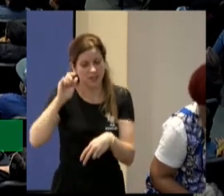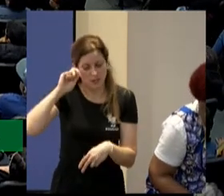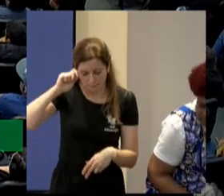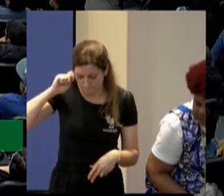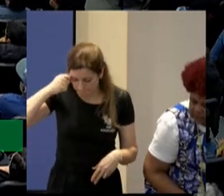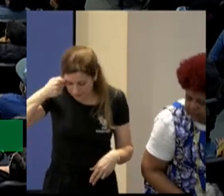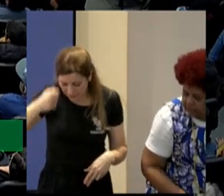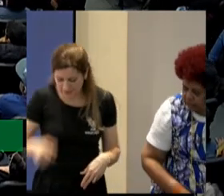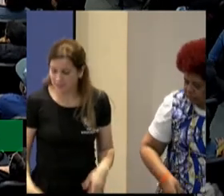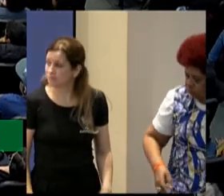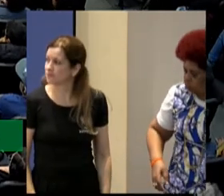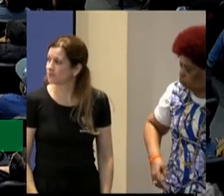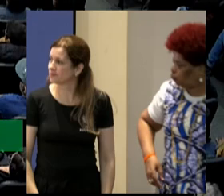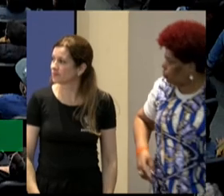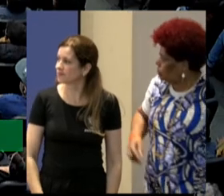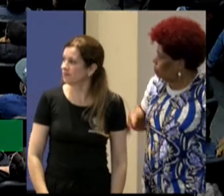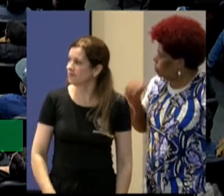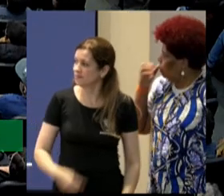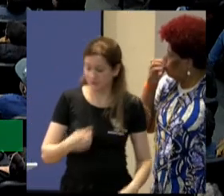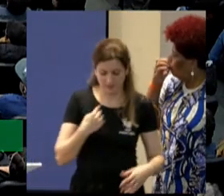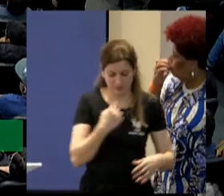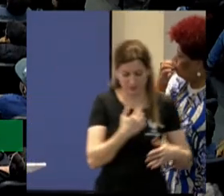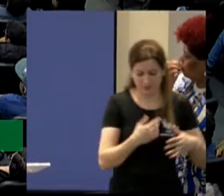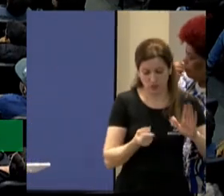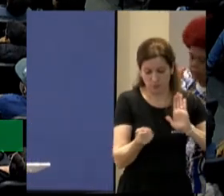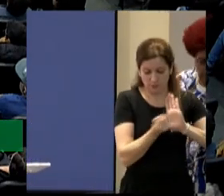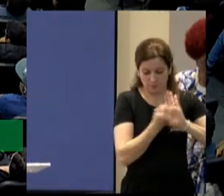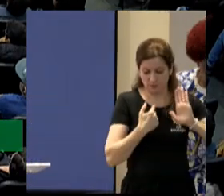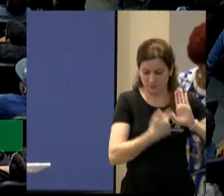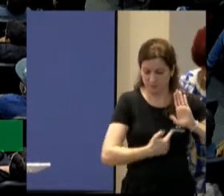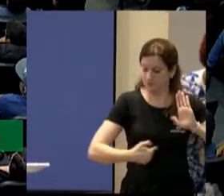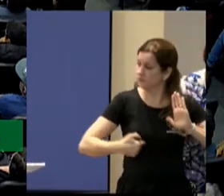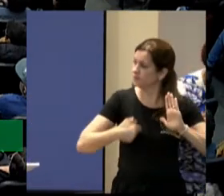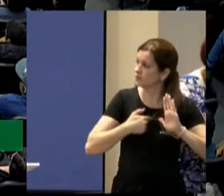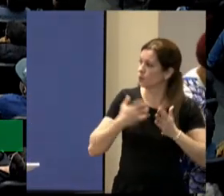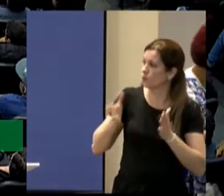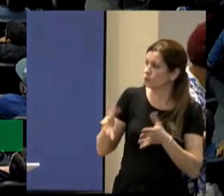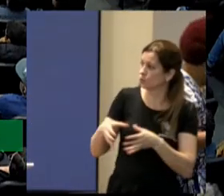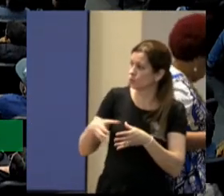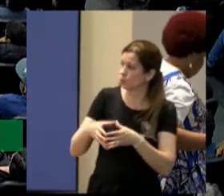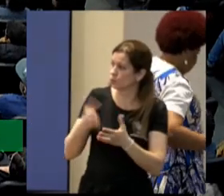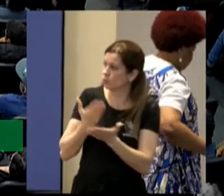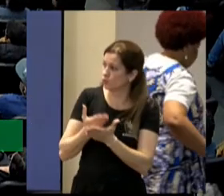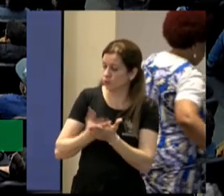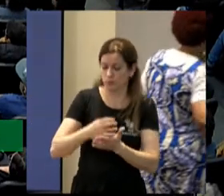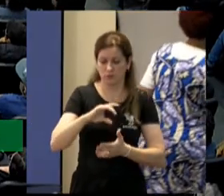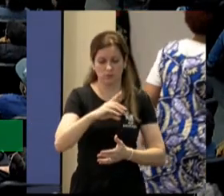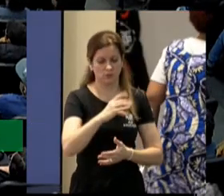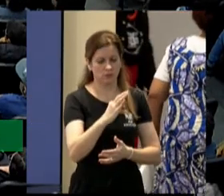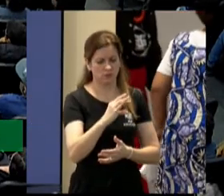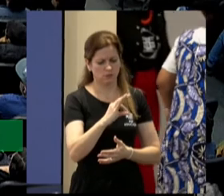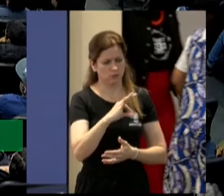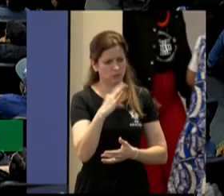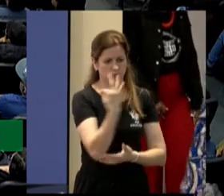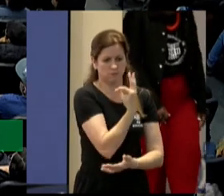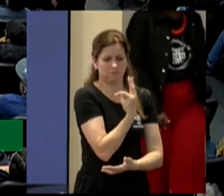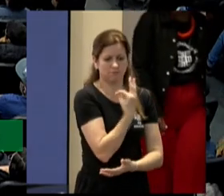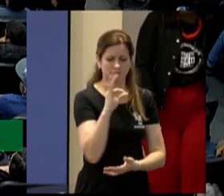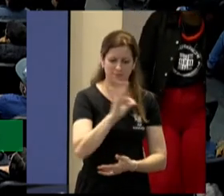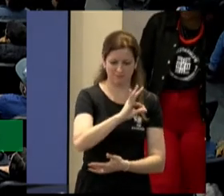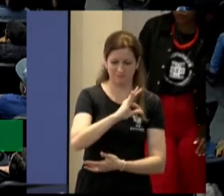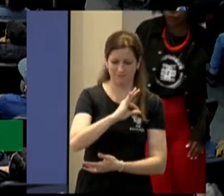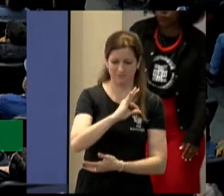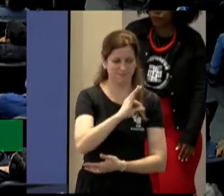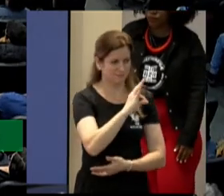uma camisa preta com o símbolo Sankofa, que é do nosso grupo de estudo, que é esse pássaro que tem a